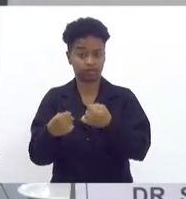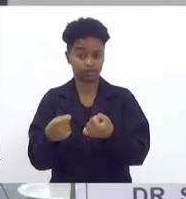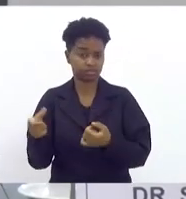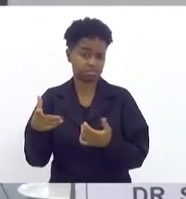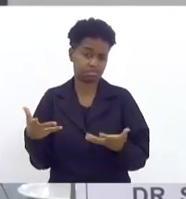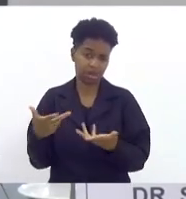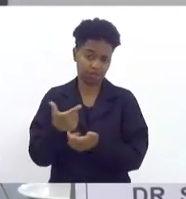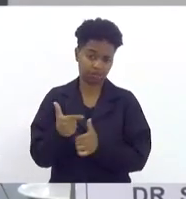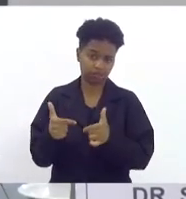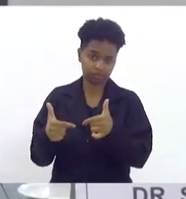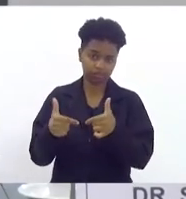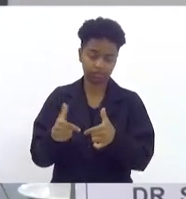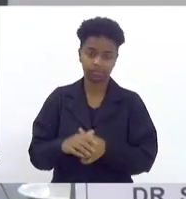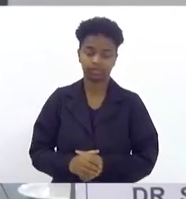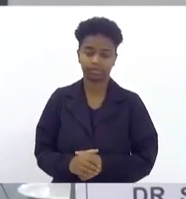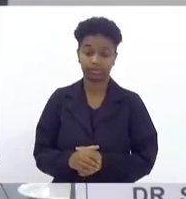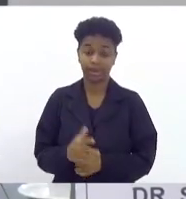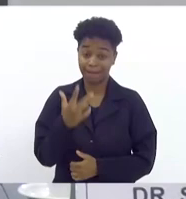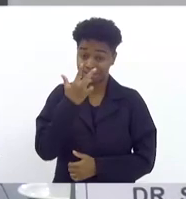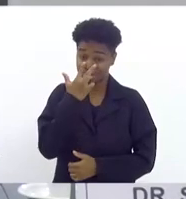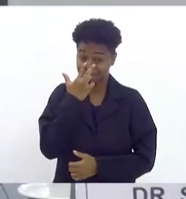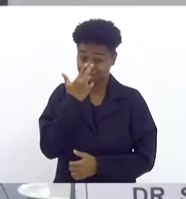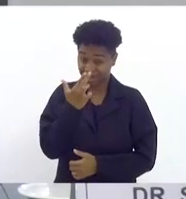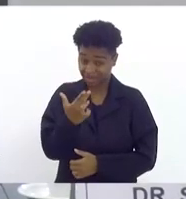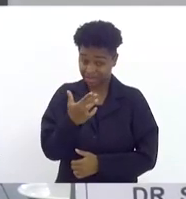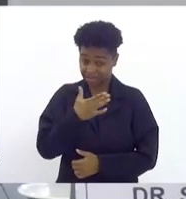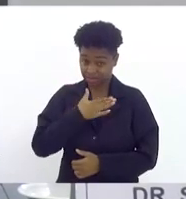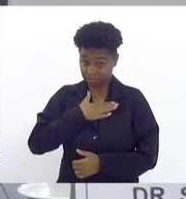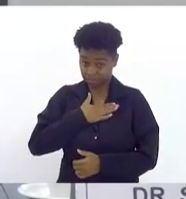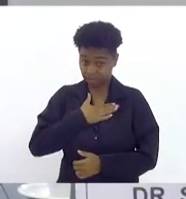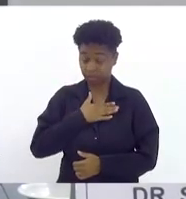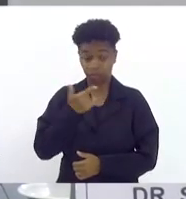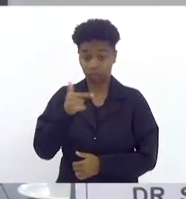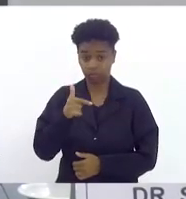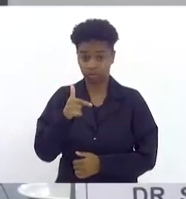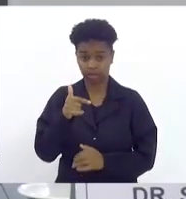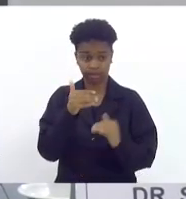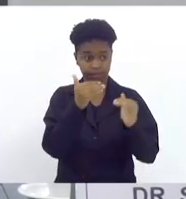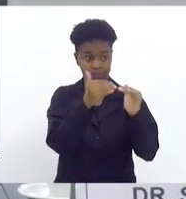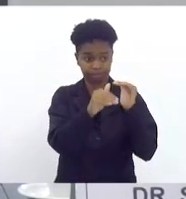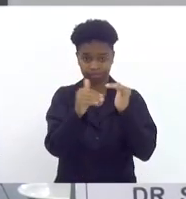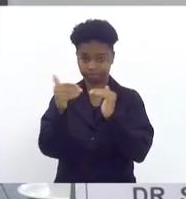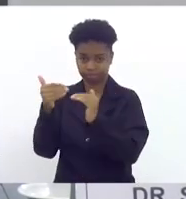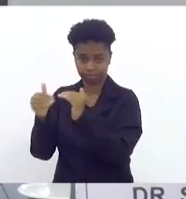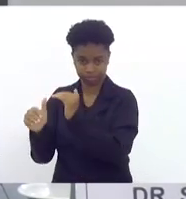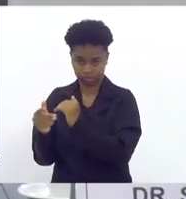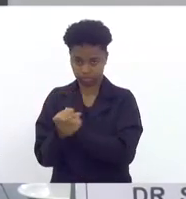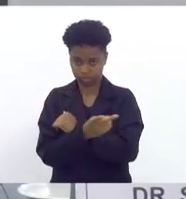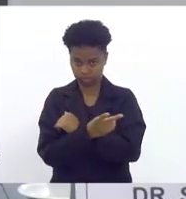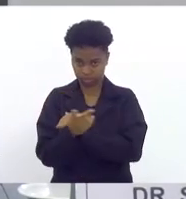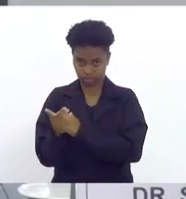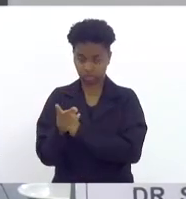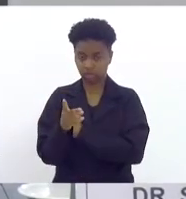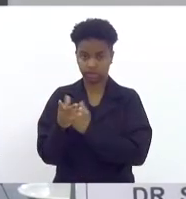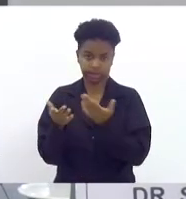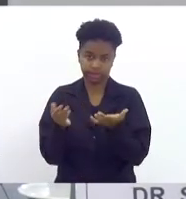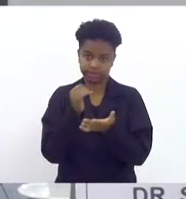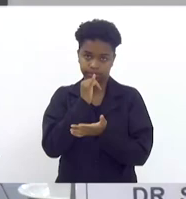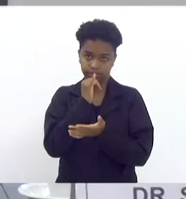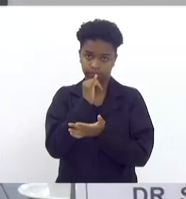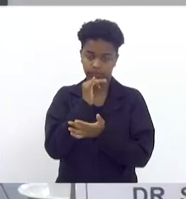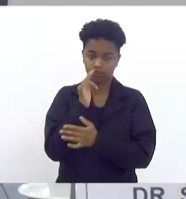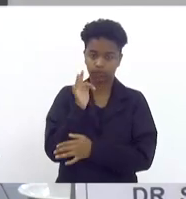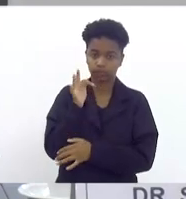aqui. Me parece que não há divergência entre os autores e a deputada Célia de eventualmente